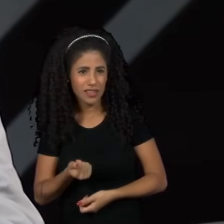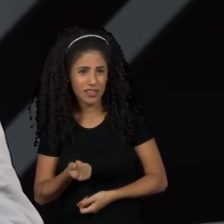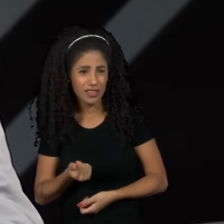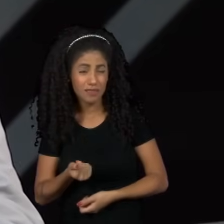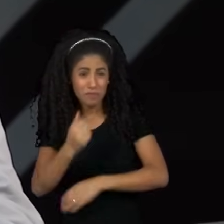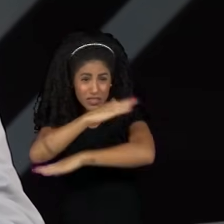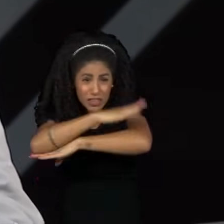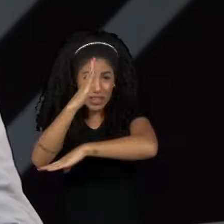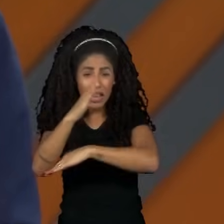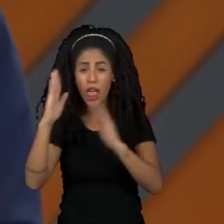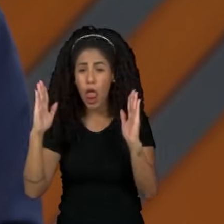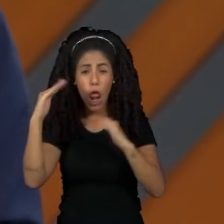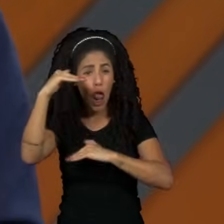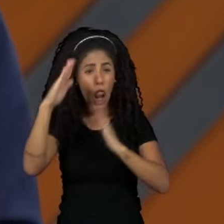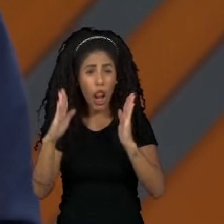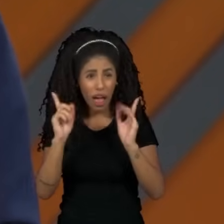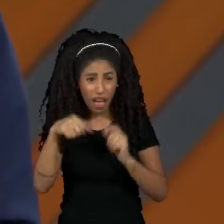lindo.